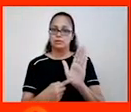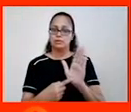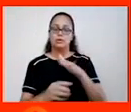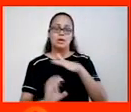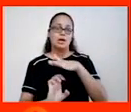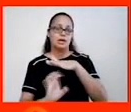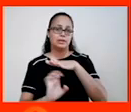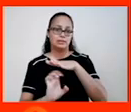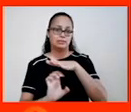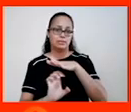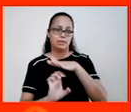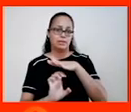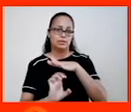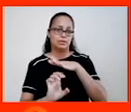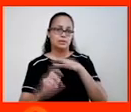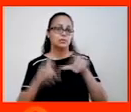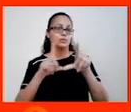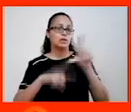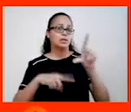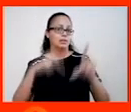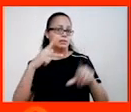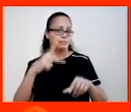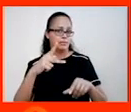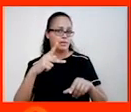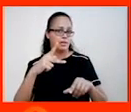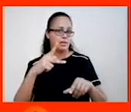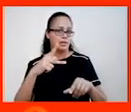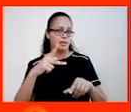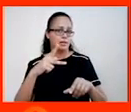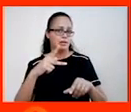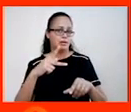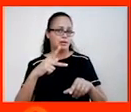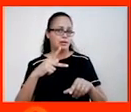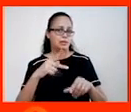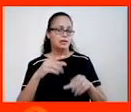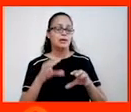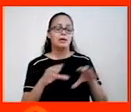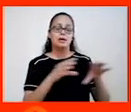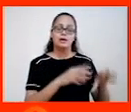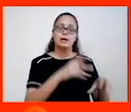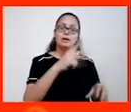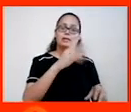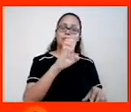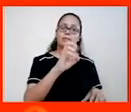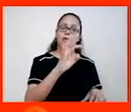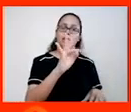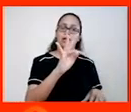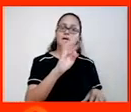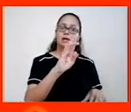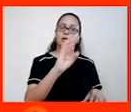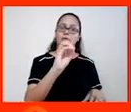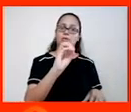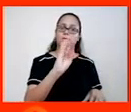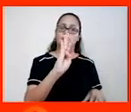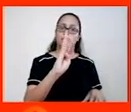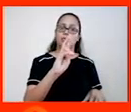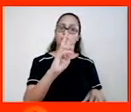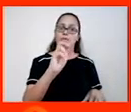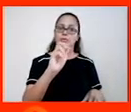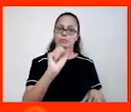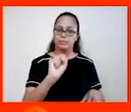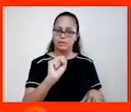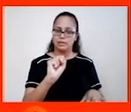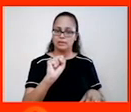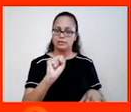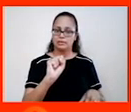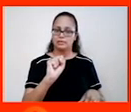refinarias que estão com o P, né, aqui, pertencem à Petrobras. Olha só, Refap, tem uma no Rio Grande do Sul, tem no Paraná,